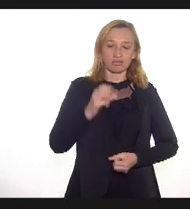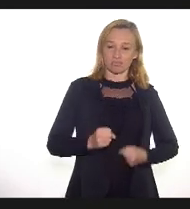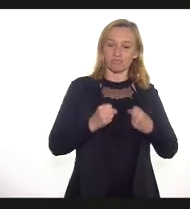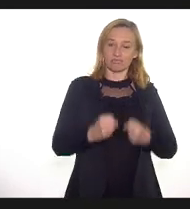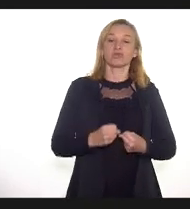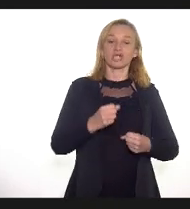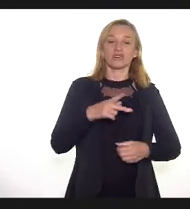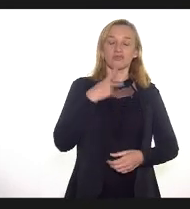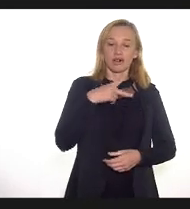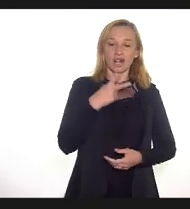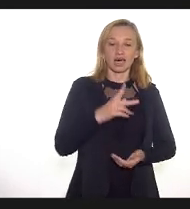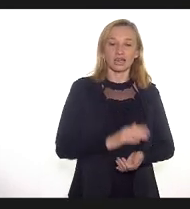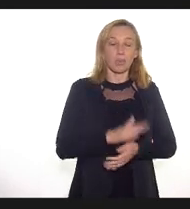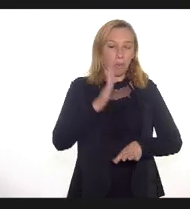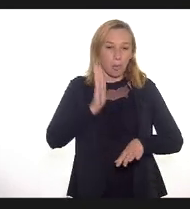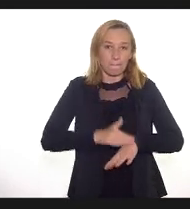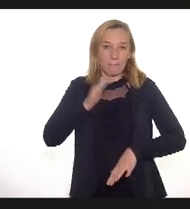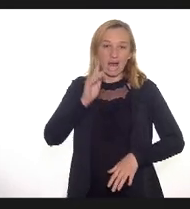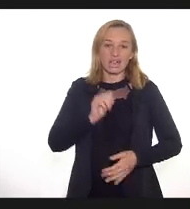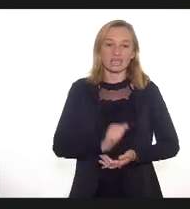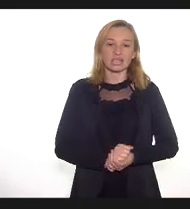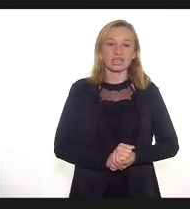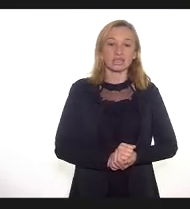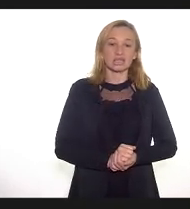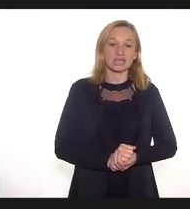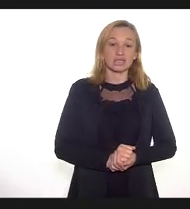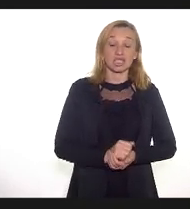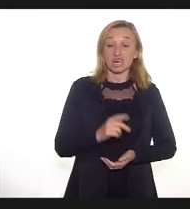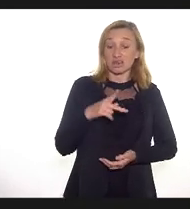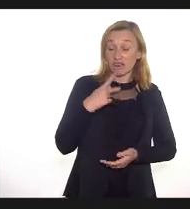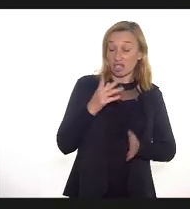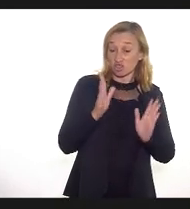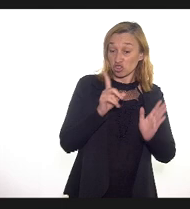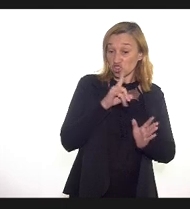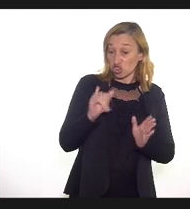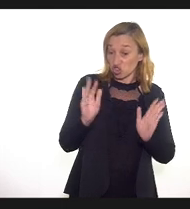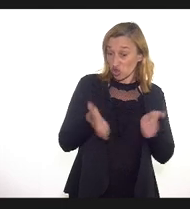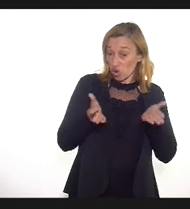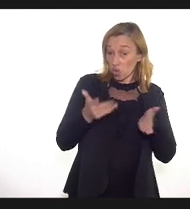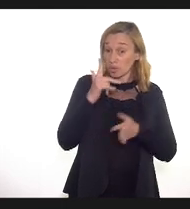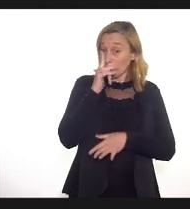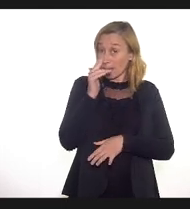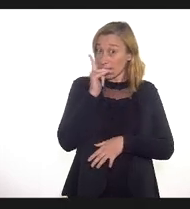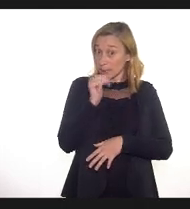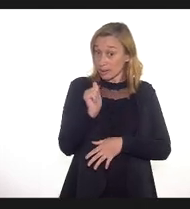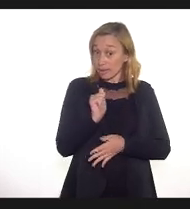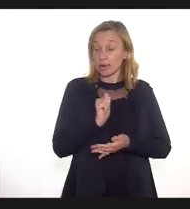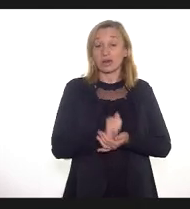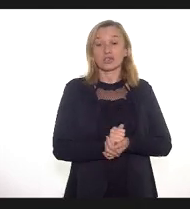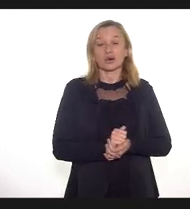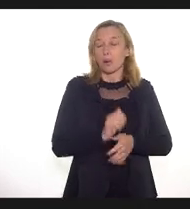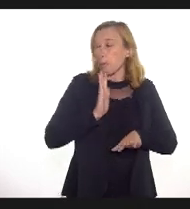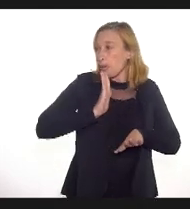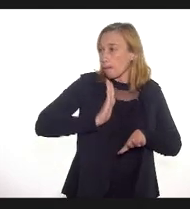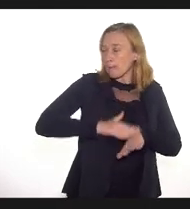posição e, por mais impopular nos dias de hoje que isso possa parecer,